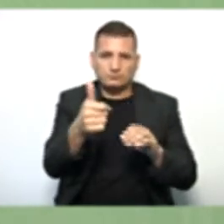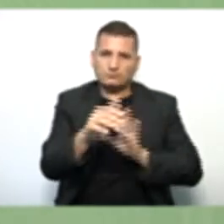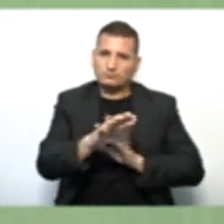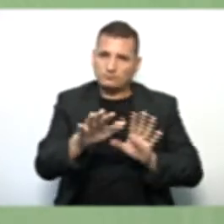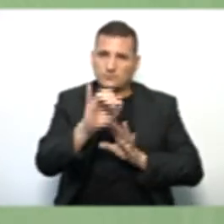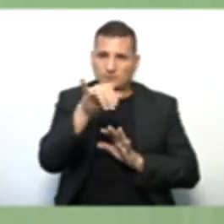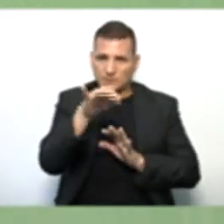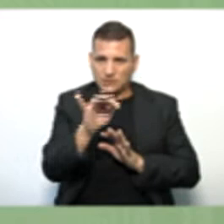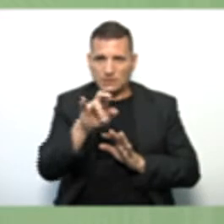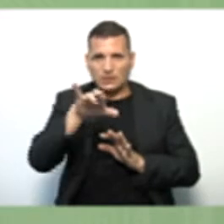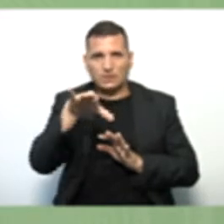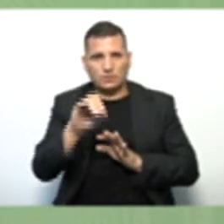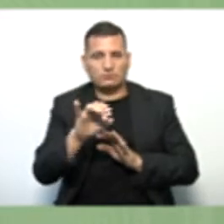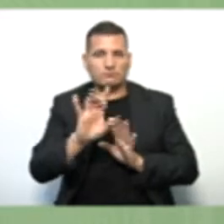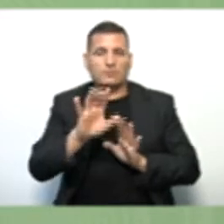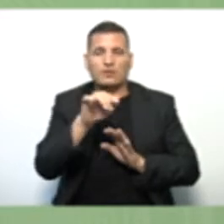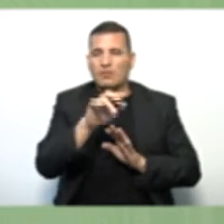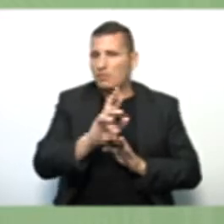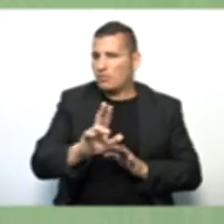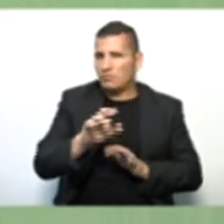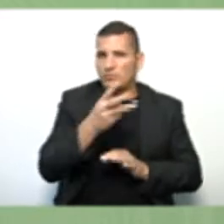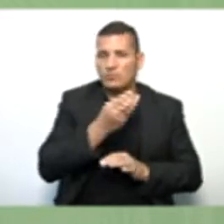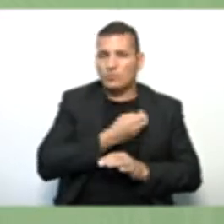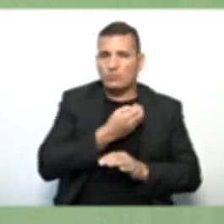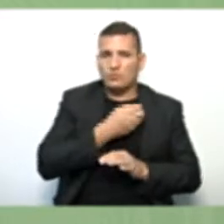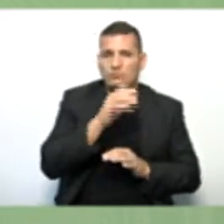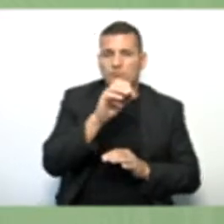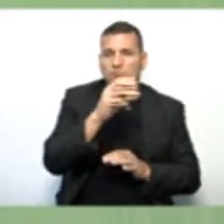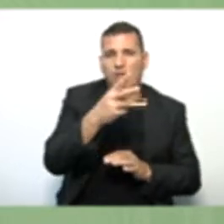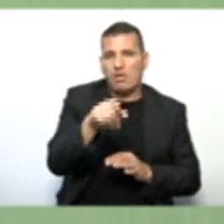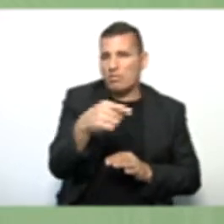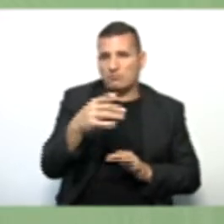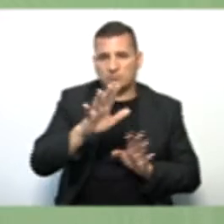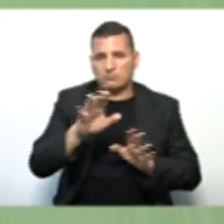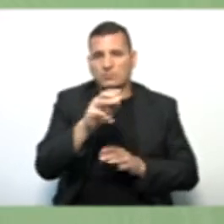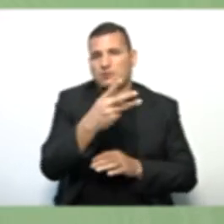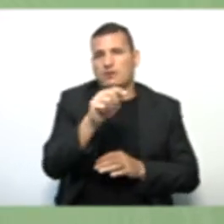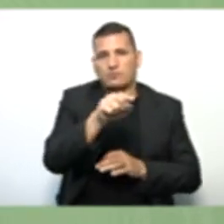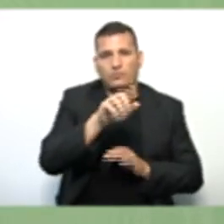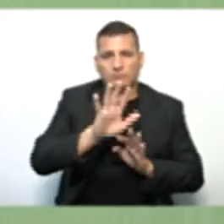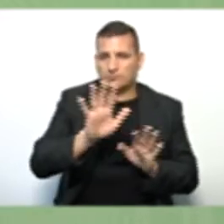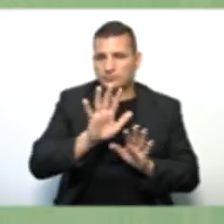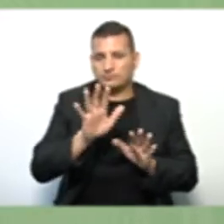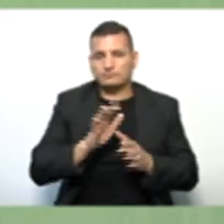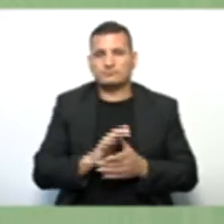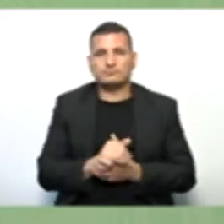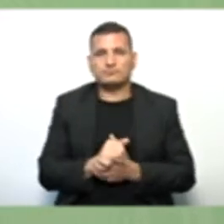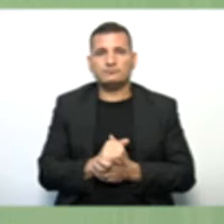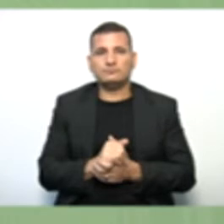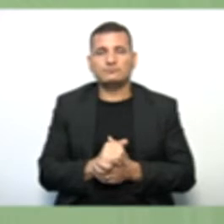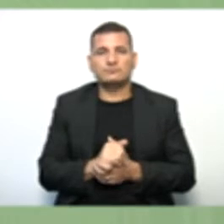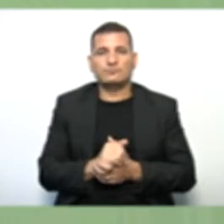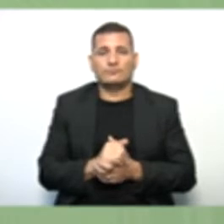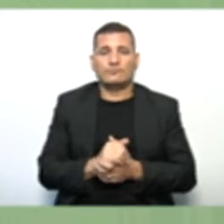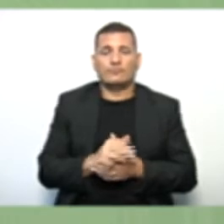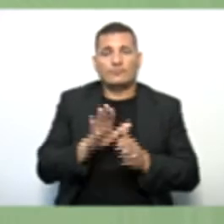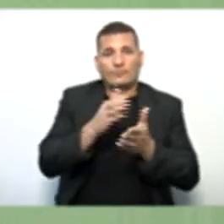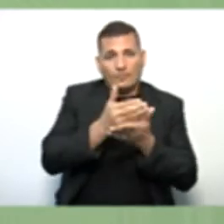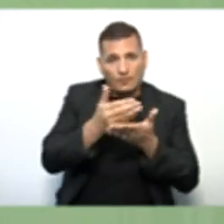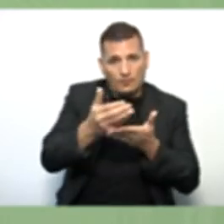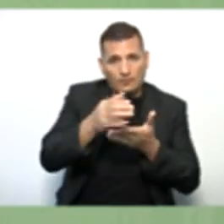beleza? Ele não vai receber um número decimal. Não tem como ele receber esse número decimal. Início,